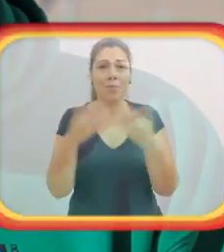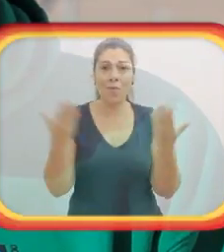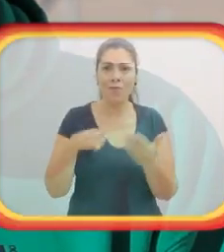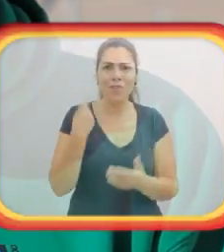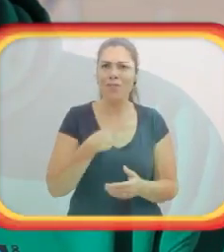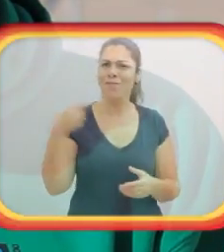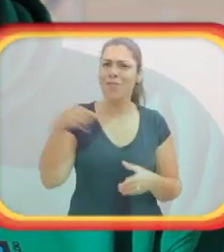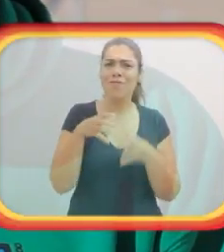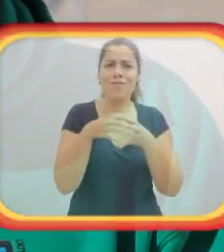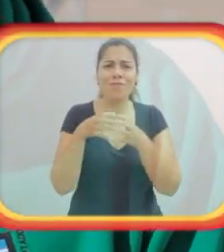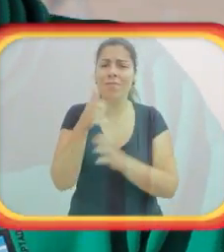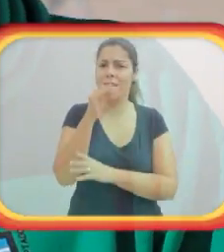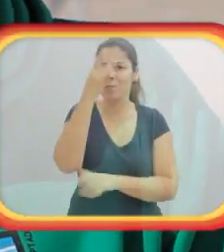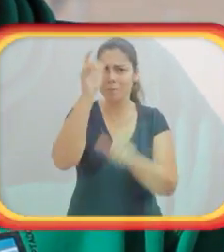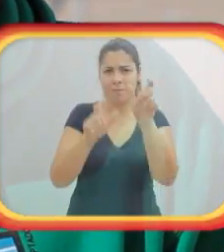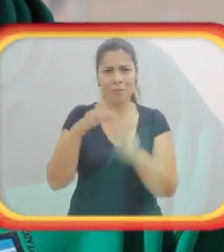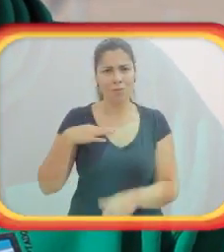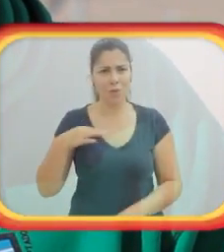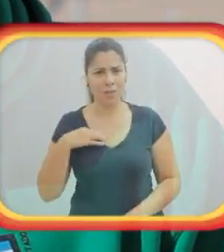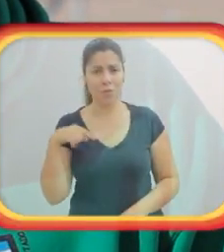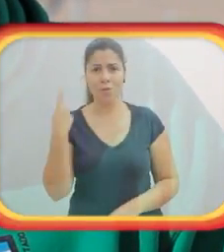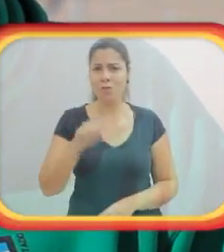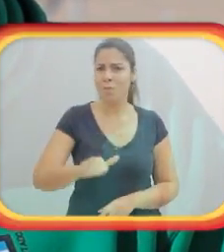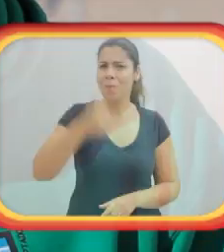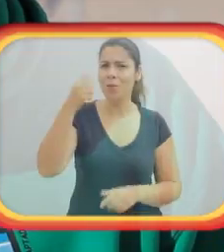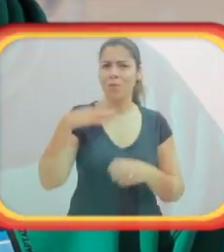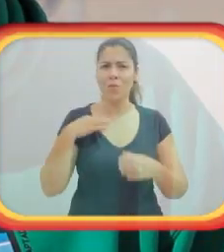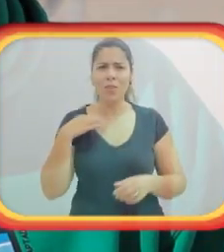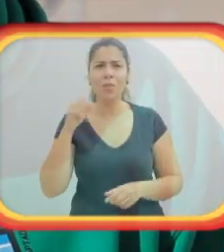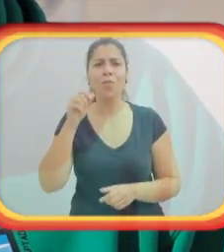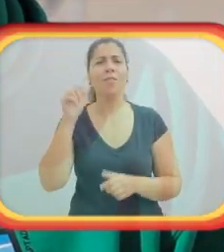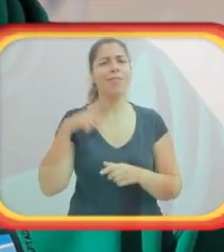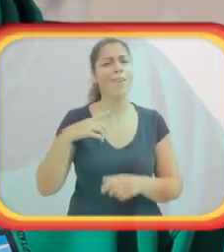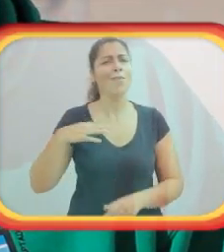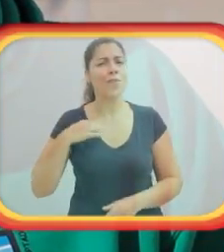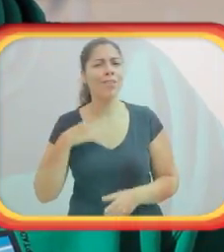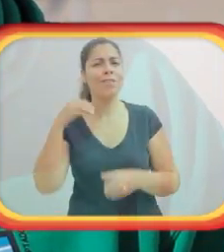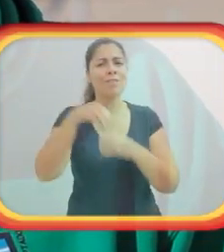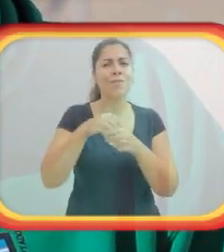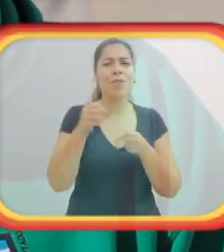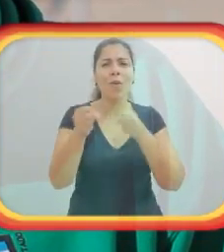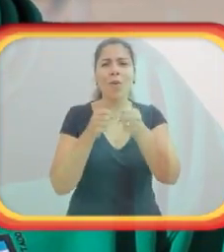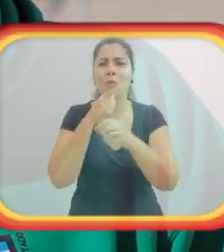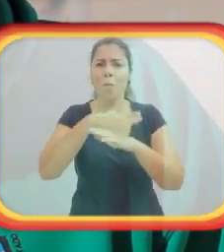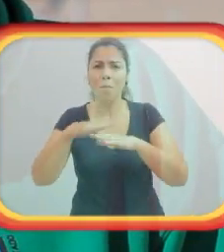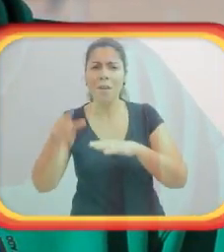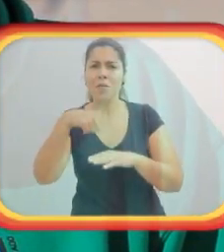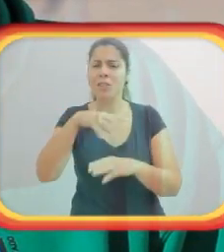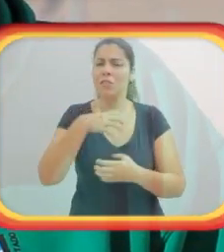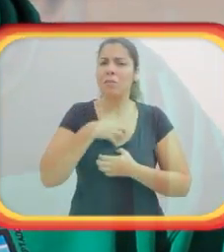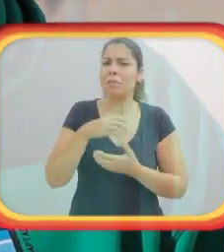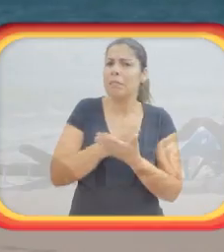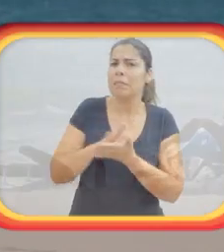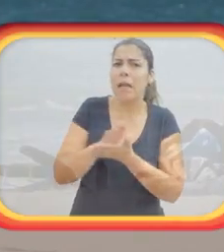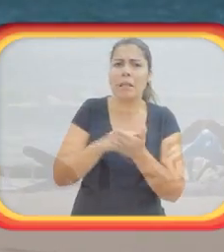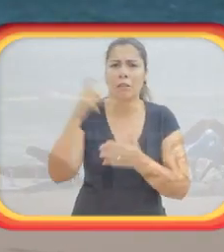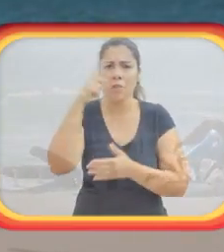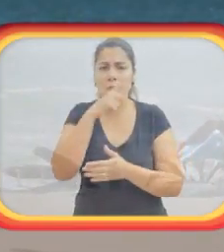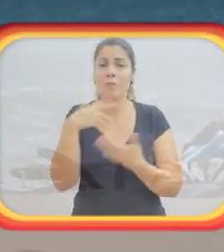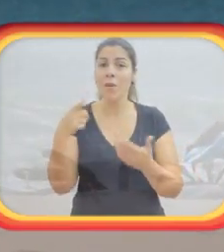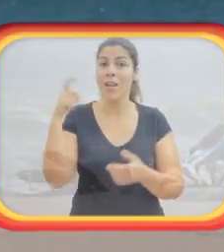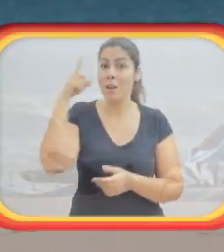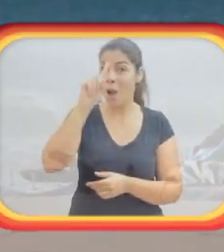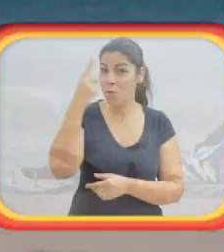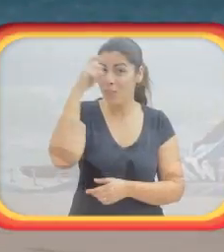voluntários capazes e pessoas que sabem bem o que é que estão a fazer. Hoje vieram connosco cerca de 10 desses voluntários, os melhores